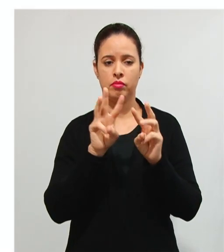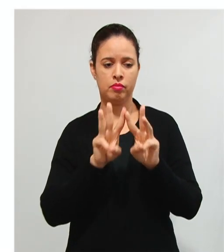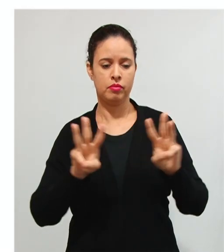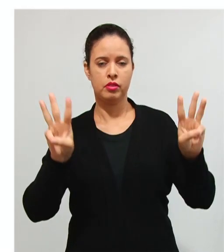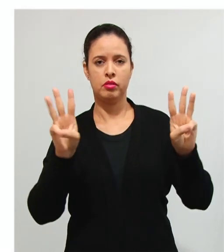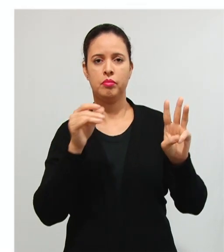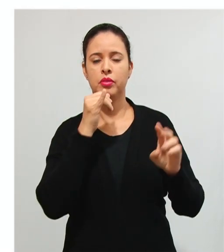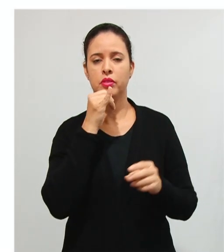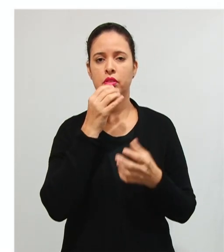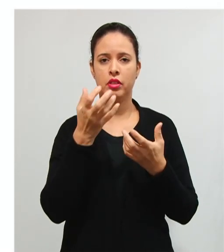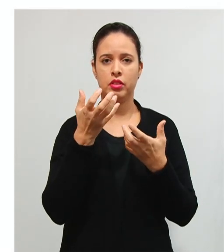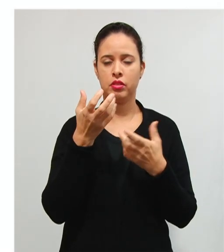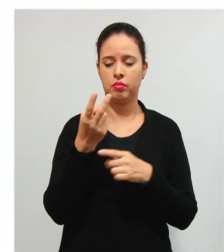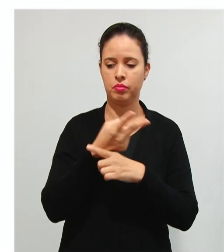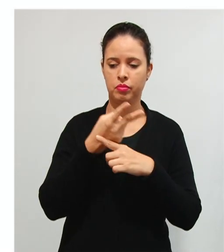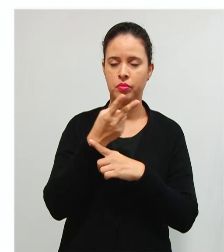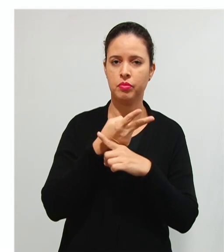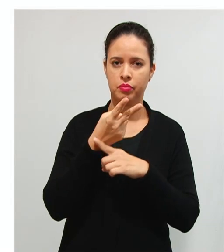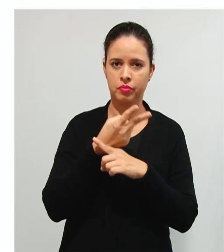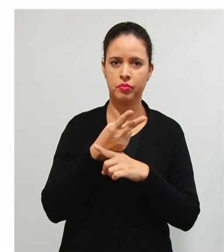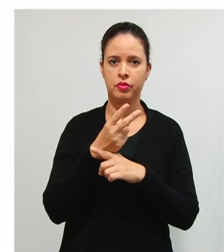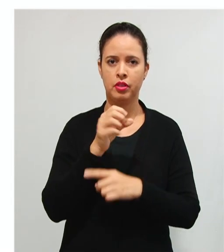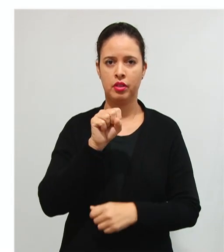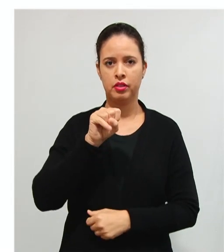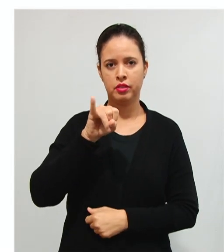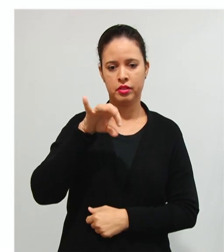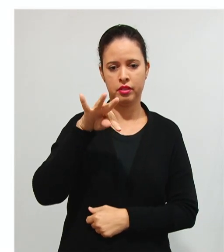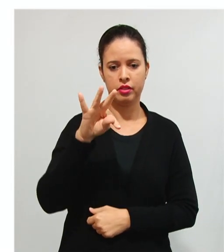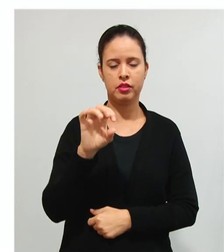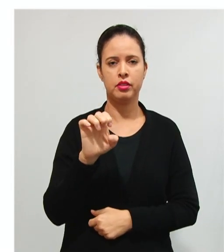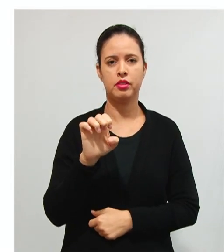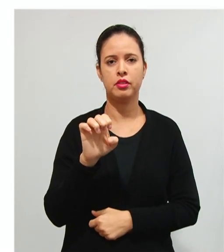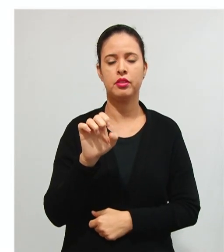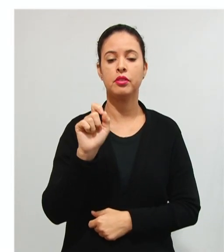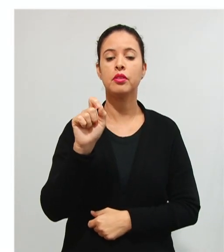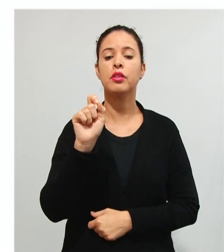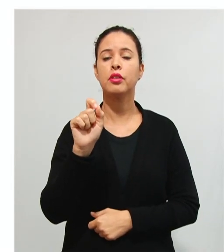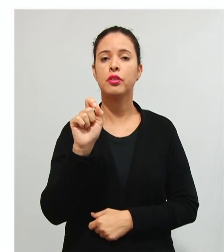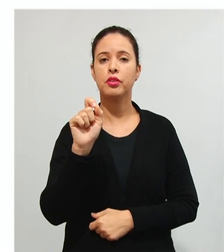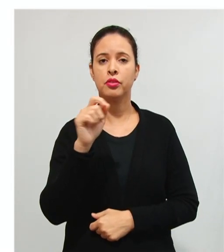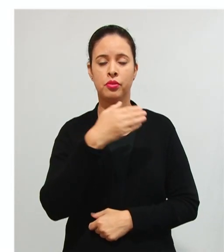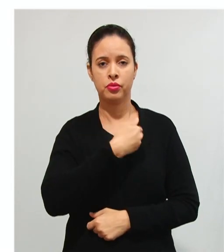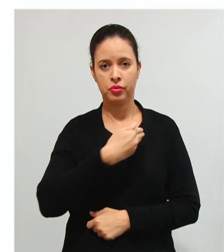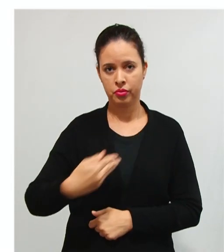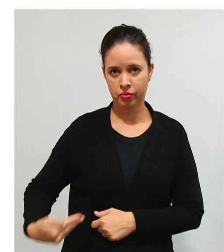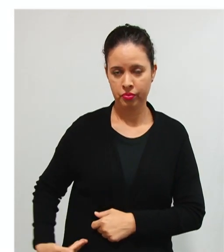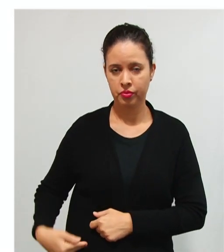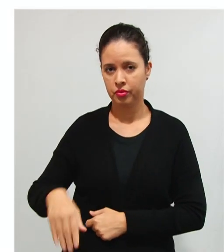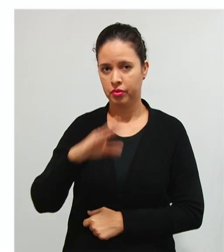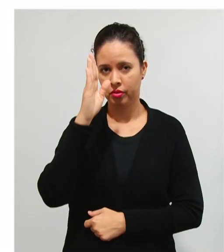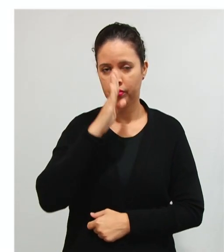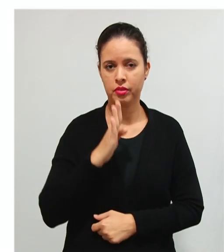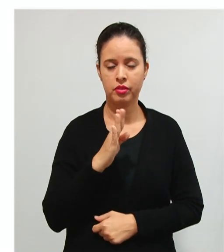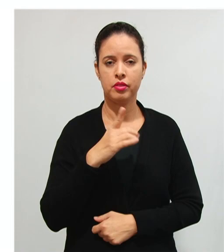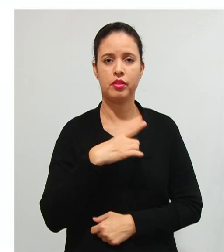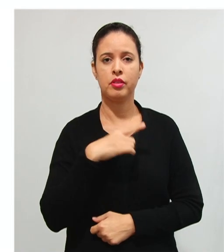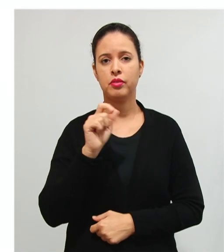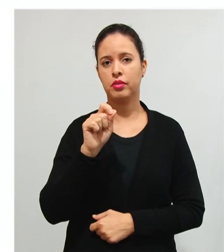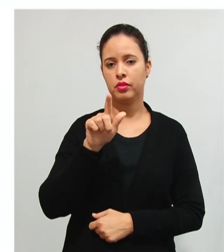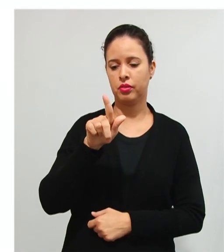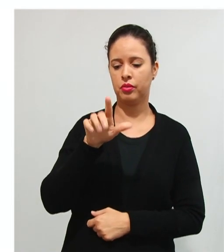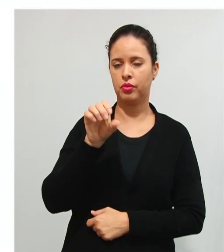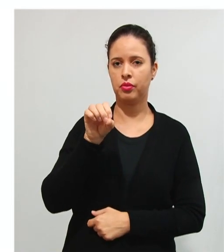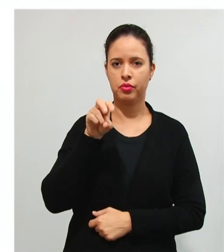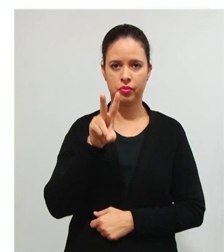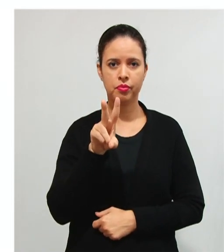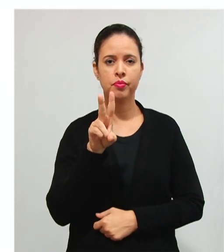em sites governamentais do Brasil. Então, sites governamentais do Brasil têm a terminação